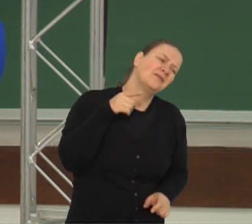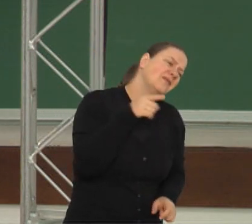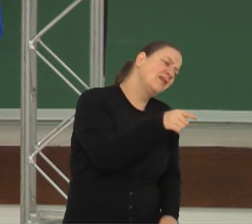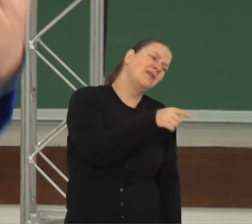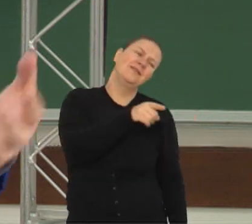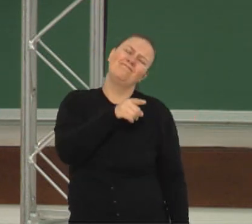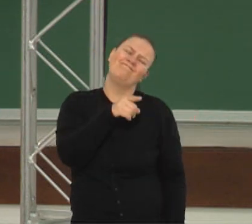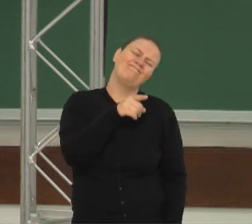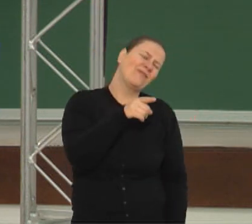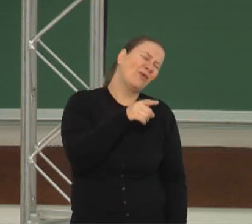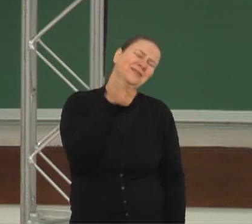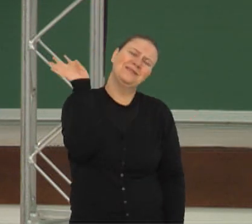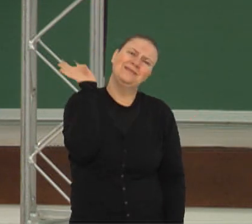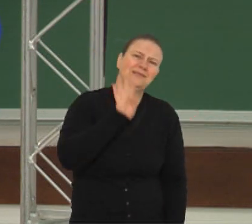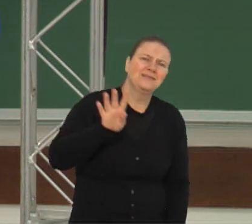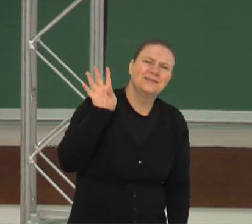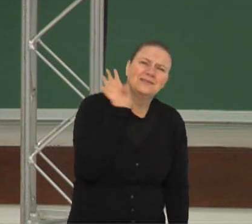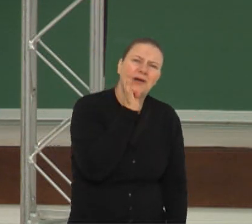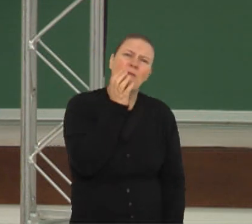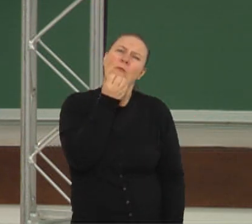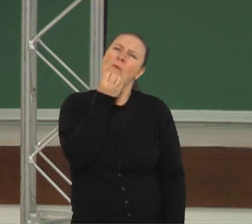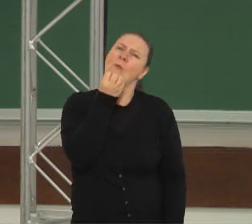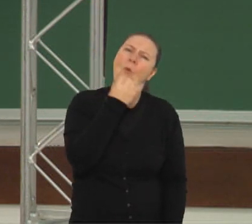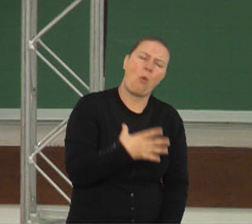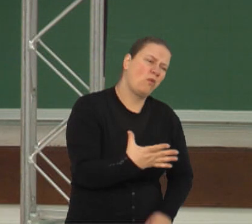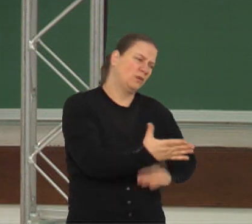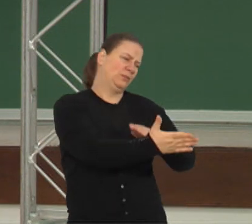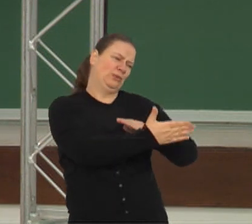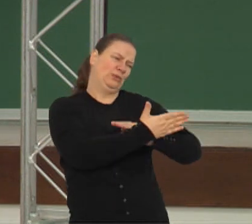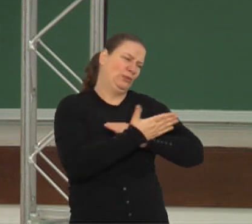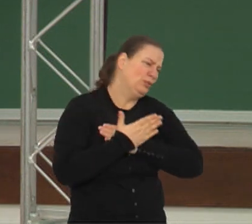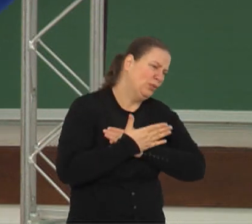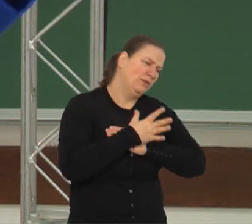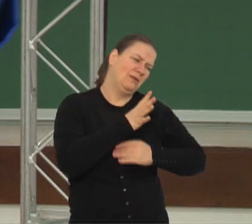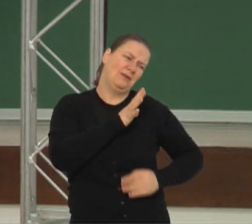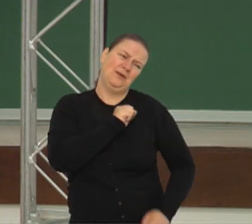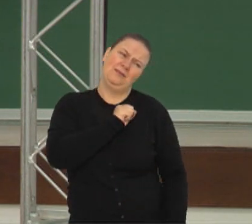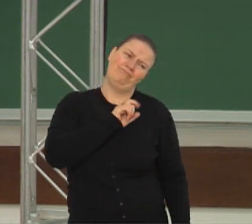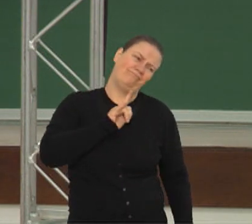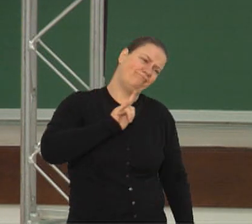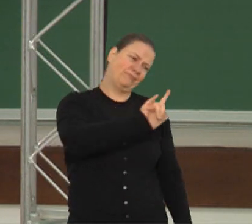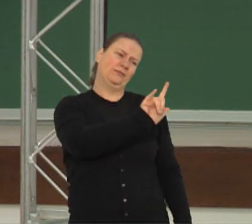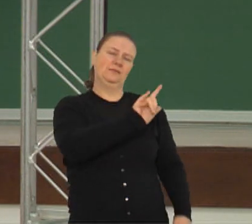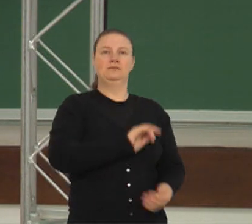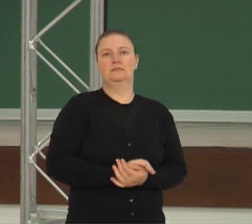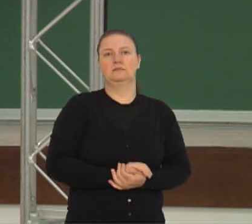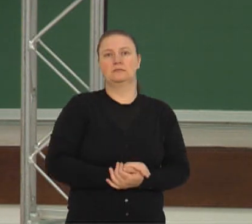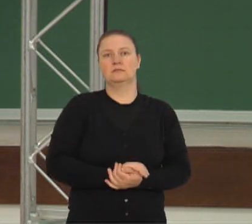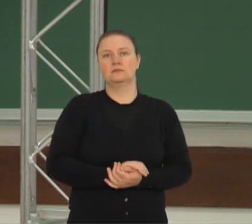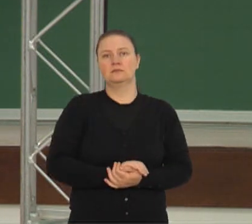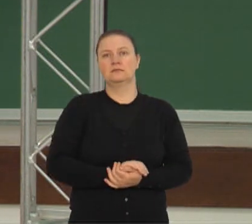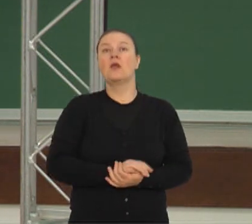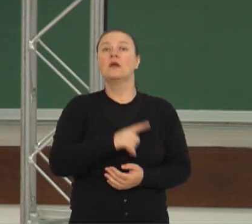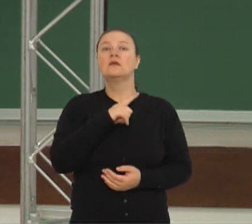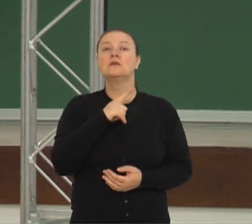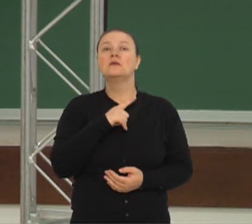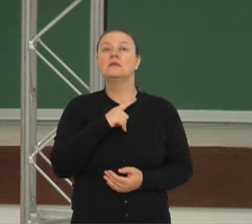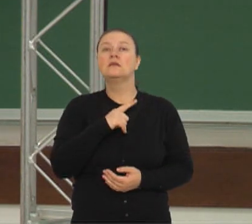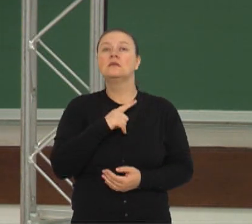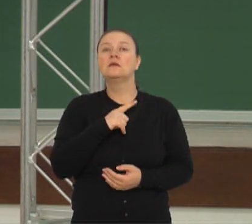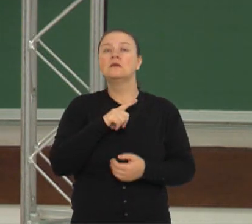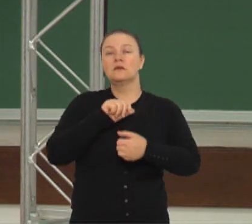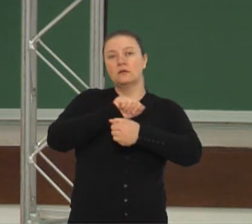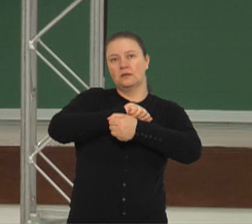ele é muito legal, ele é muito bom, e daí coloca um monte de adjetivos, mas tem